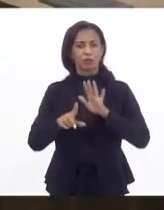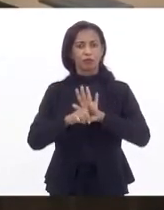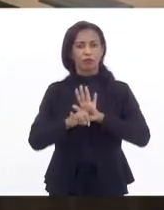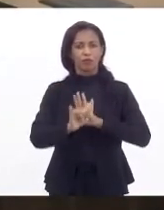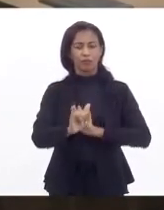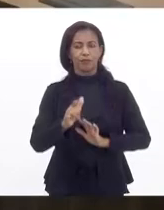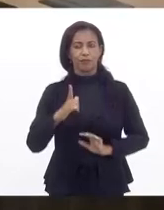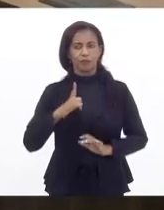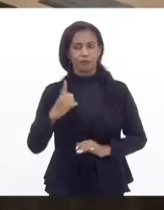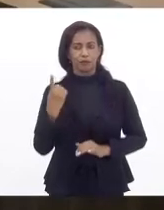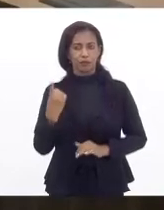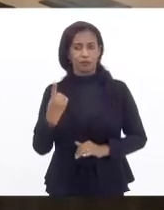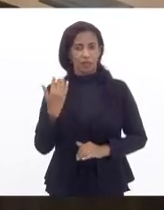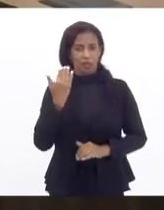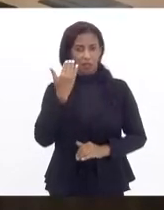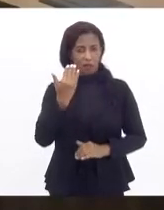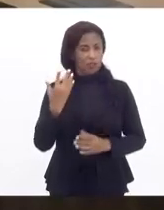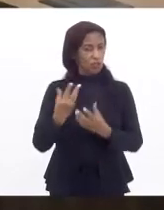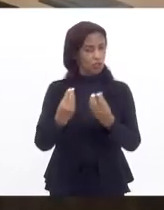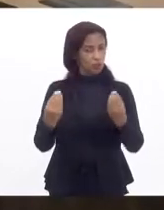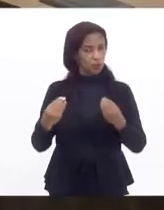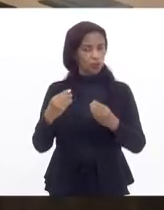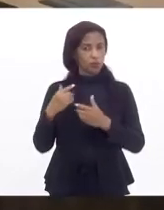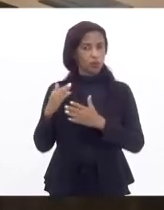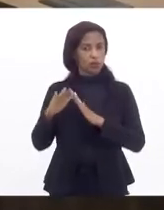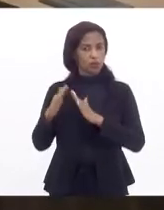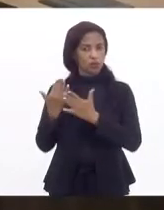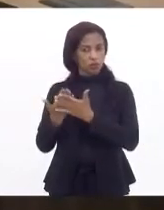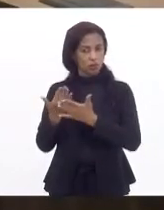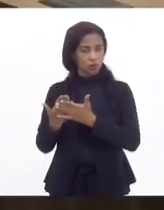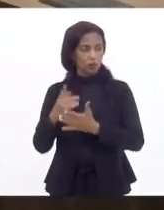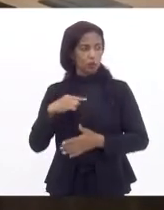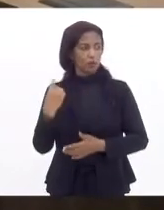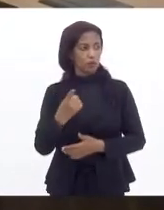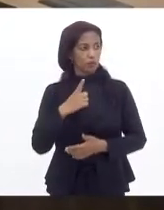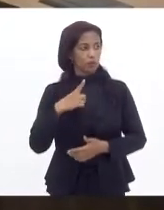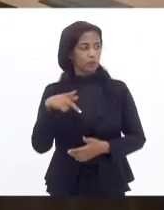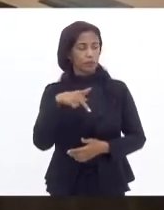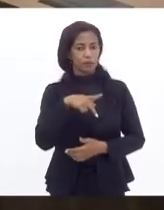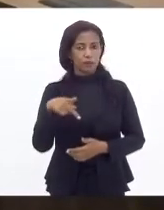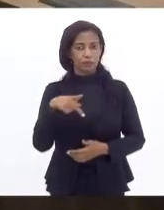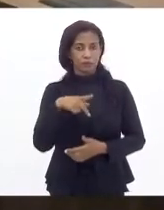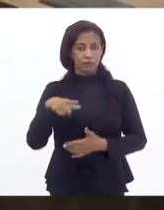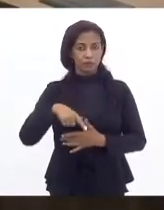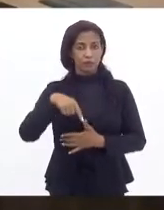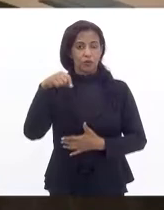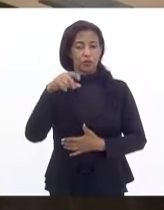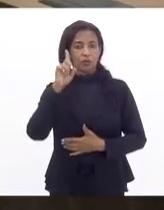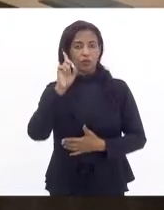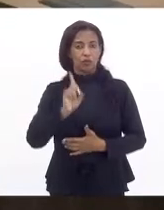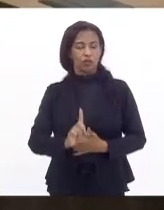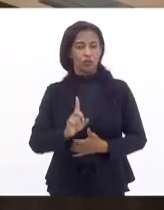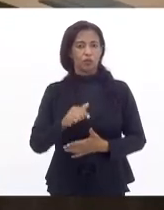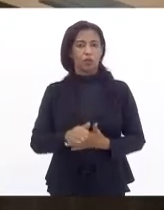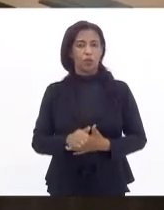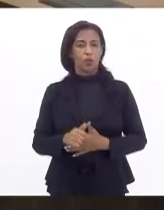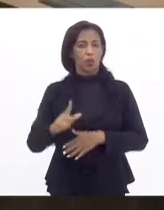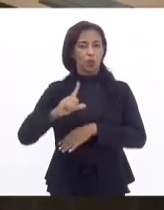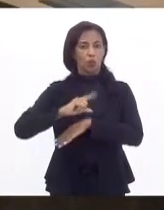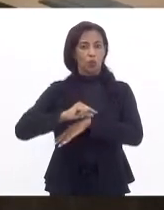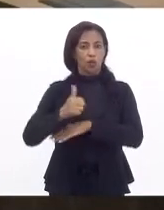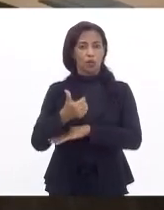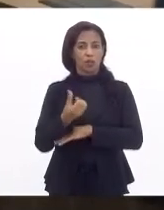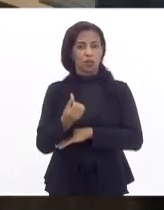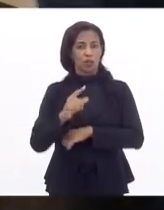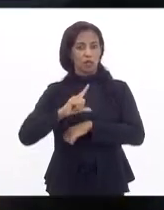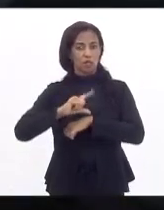A gente tem uma situação na frente de muitas escolas que nós temos professores eleitos diretores com uma carga horária de